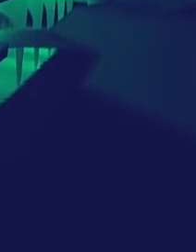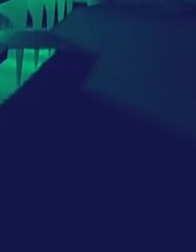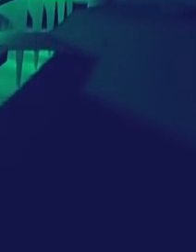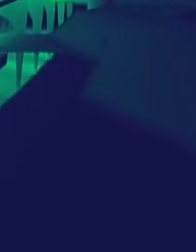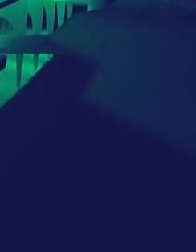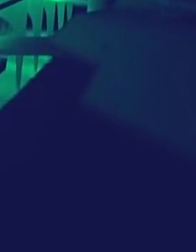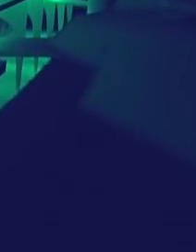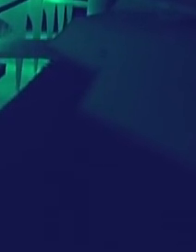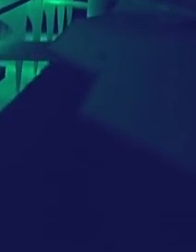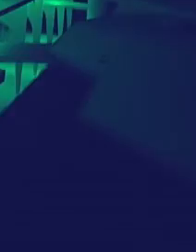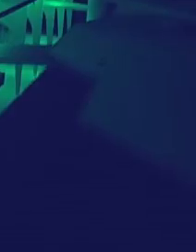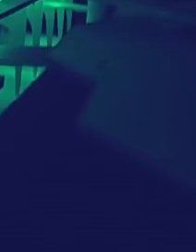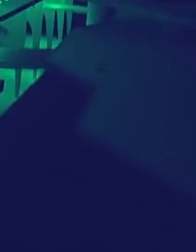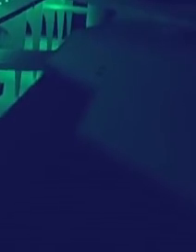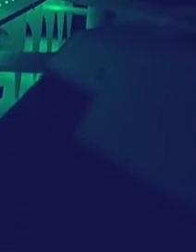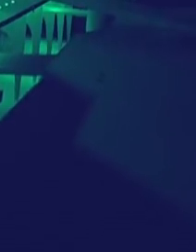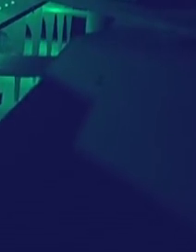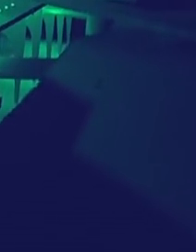Tchau.